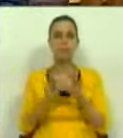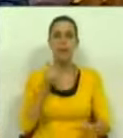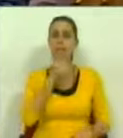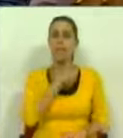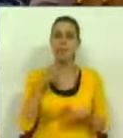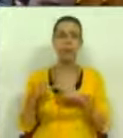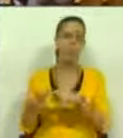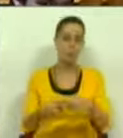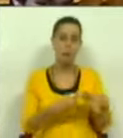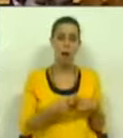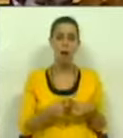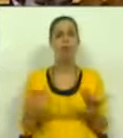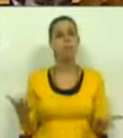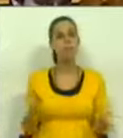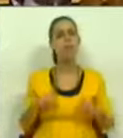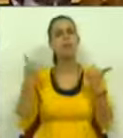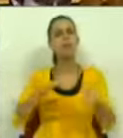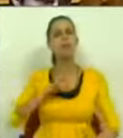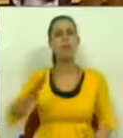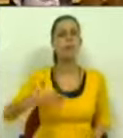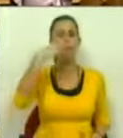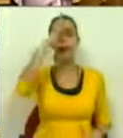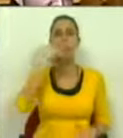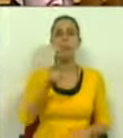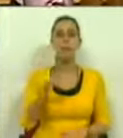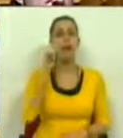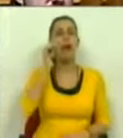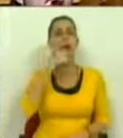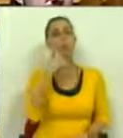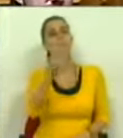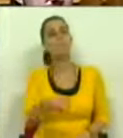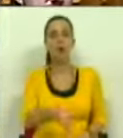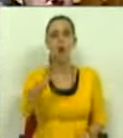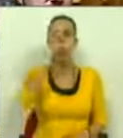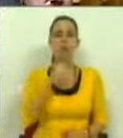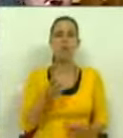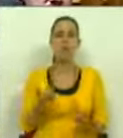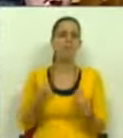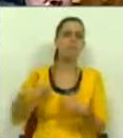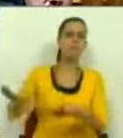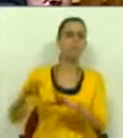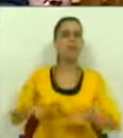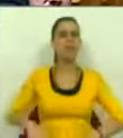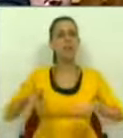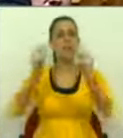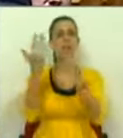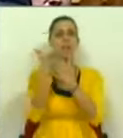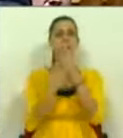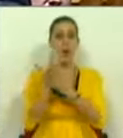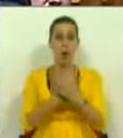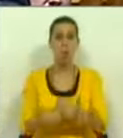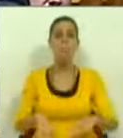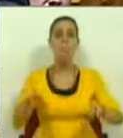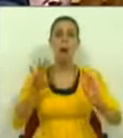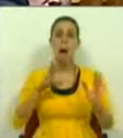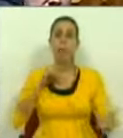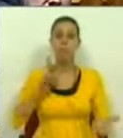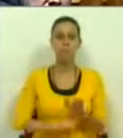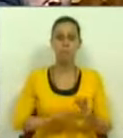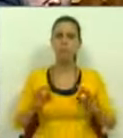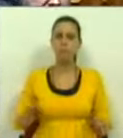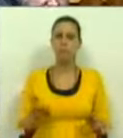dos sacrifícios. E depois, Sr. Primeiro-Ministro, há quem diga que o Governo menospreza o crescimento económico, mas a